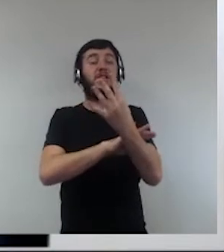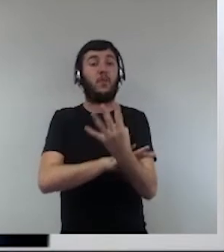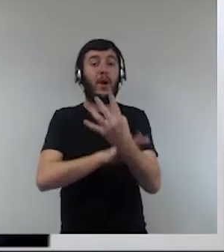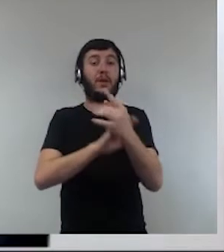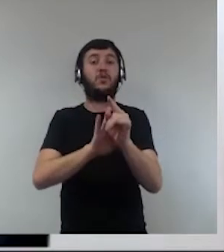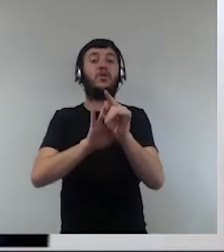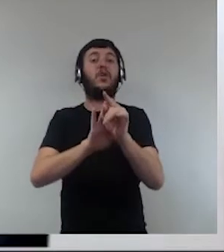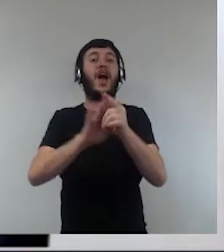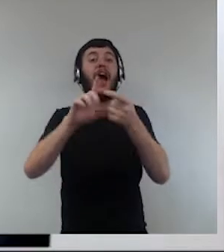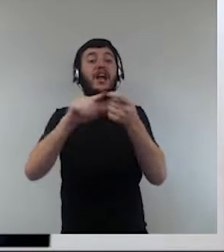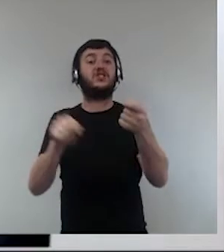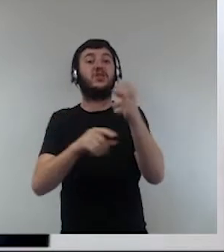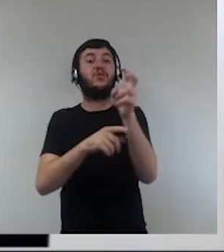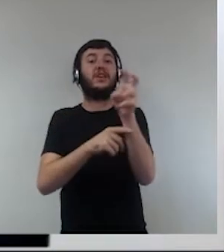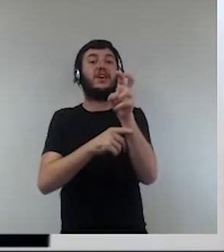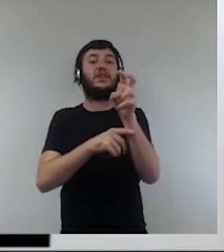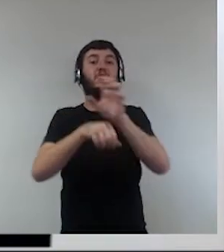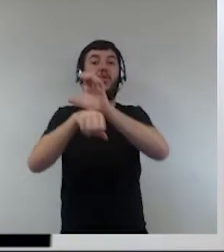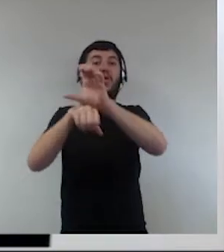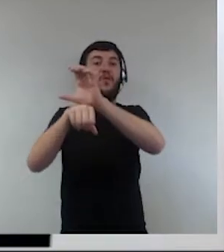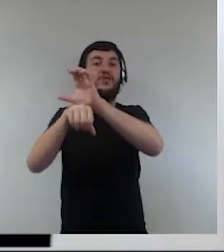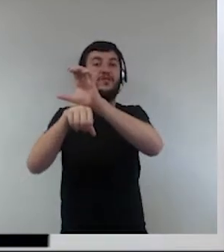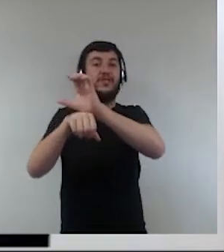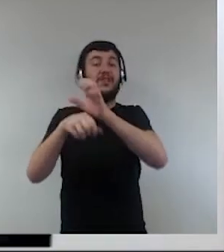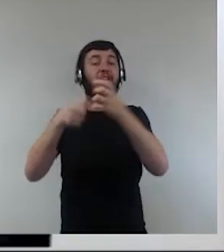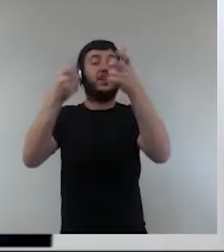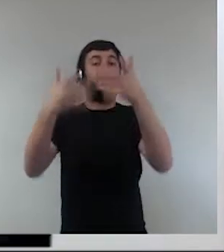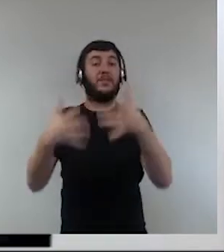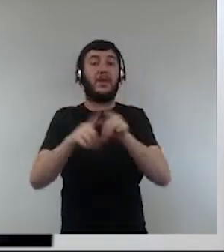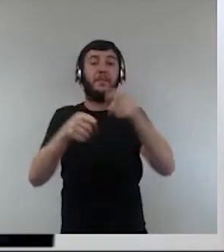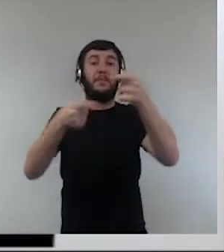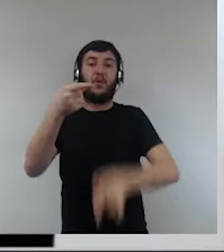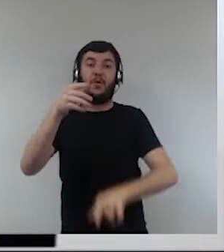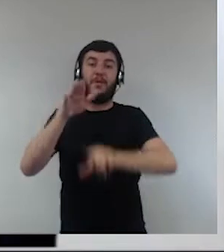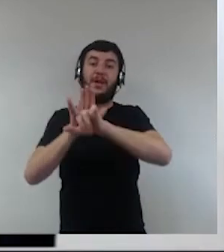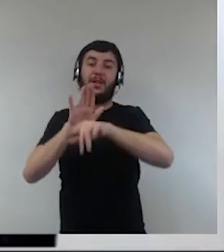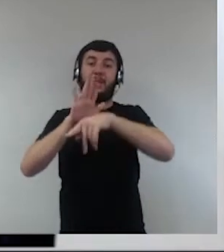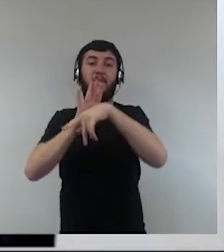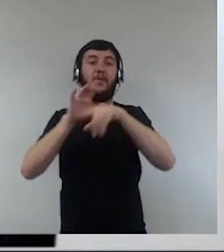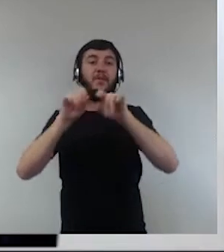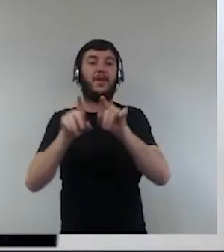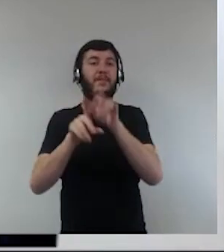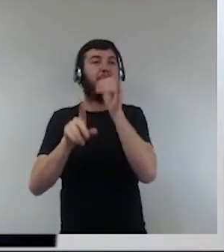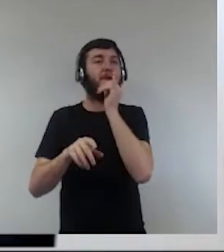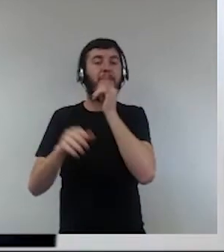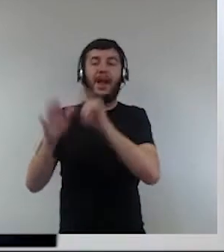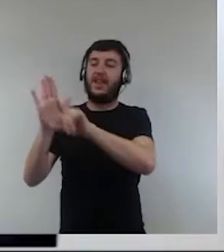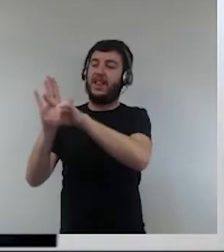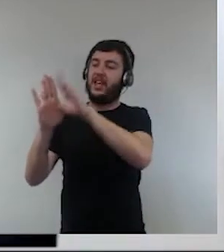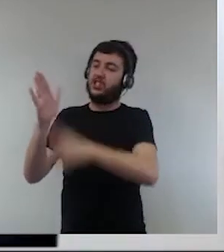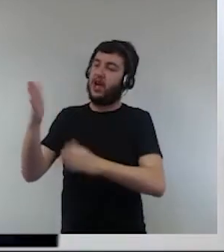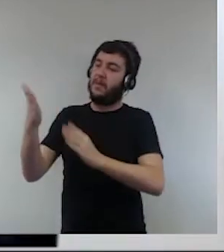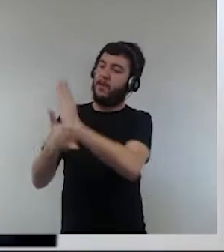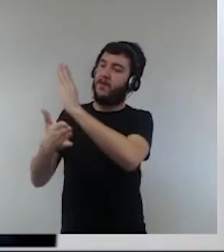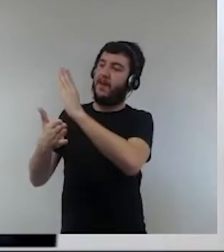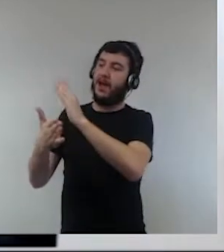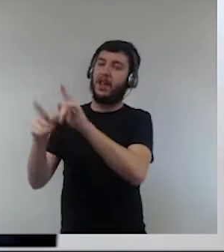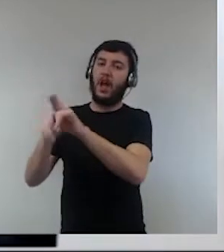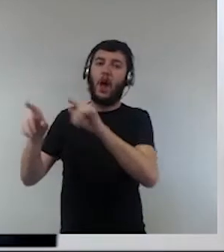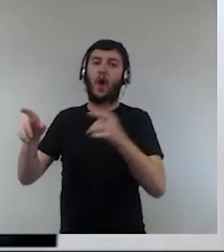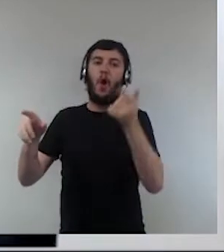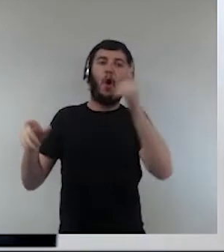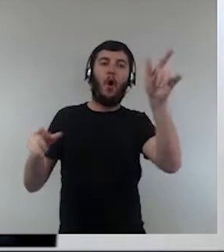da Constituição, que veda, proíbe a lei modificar uma lei já aprovada, uma